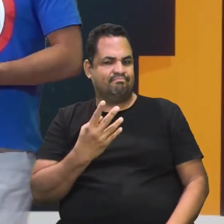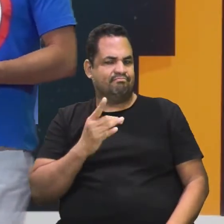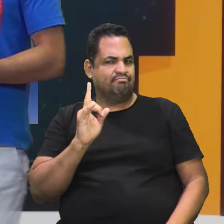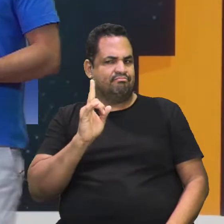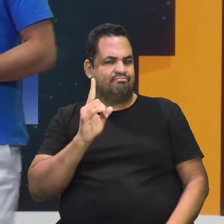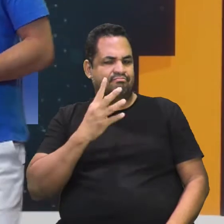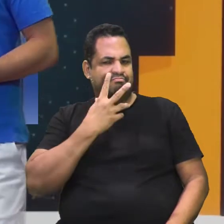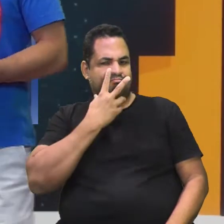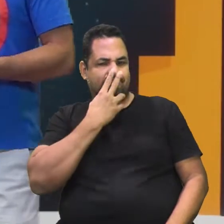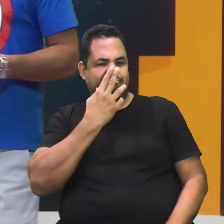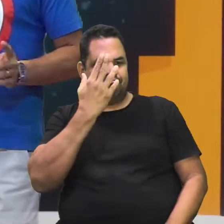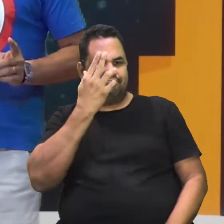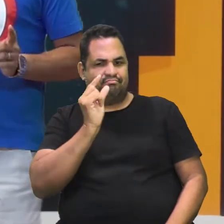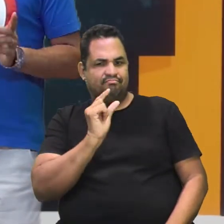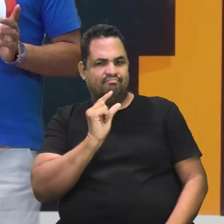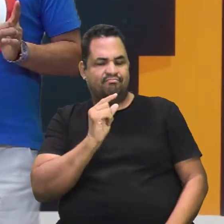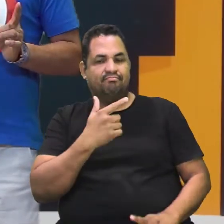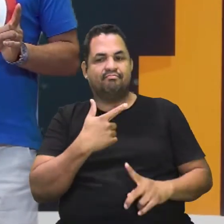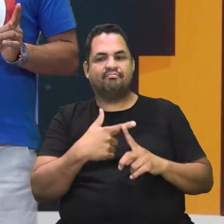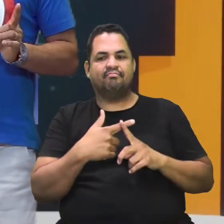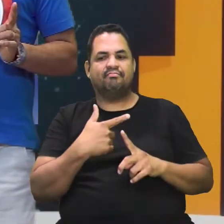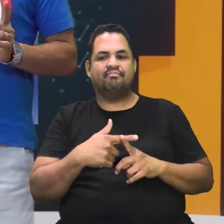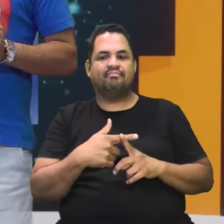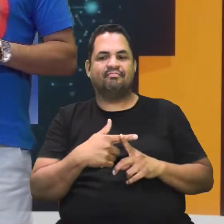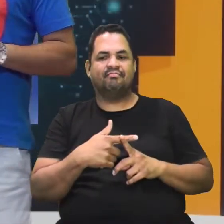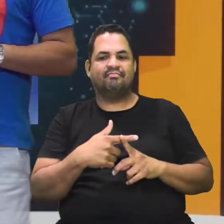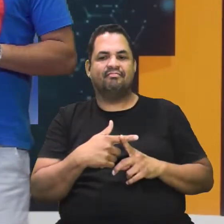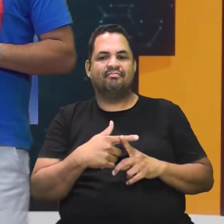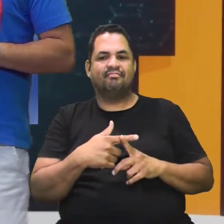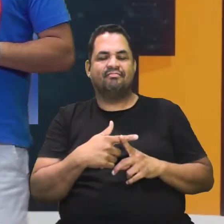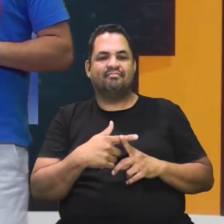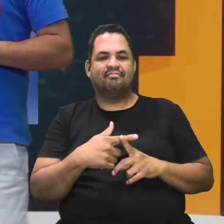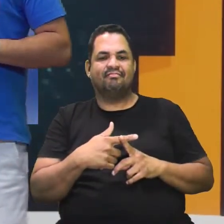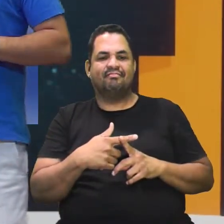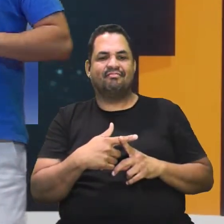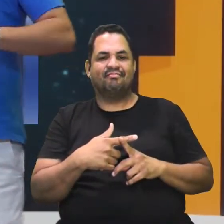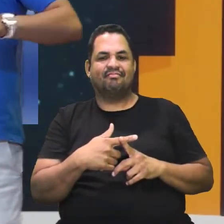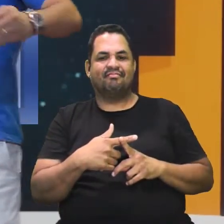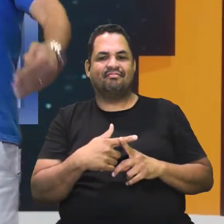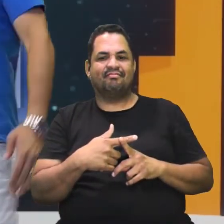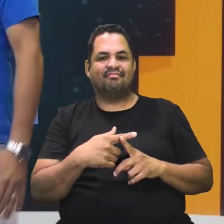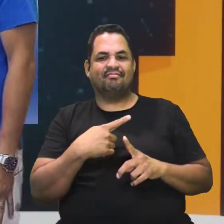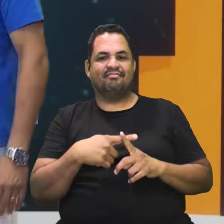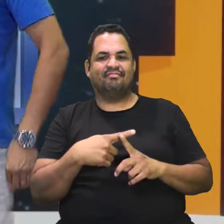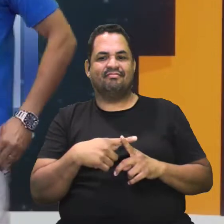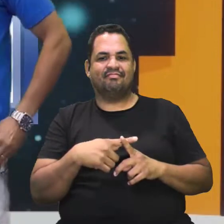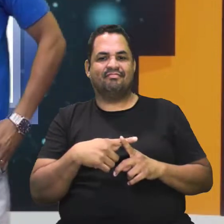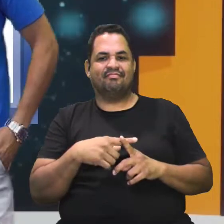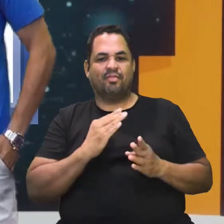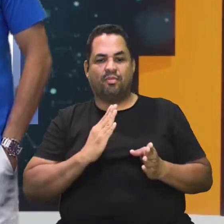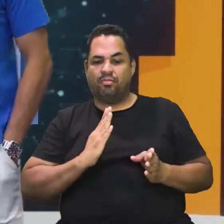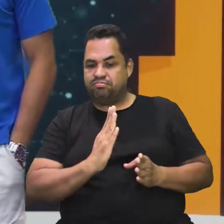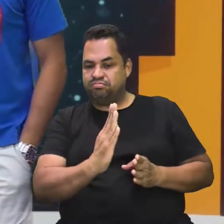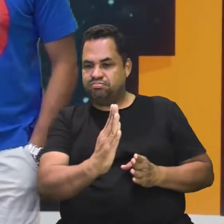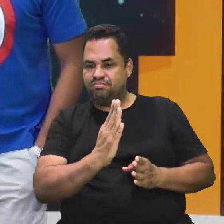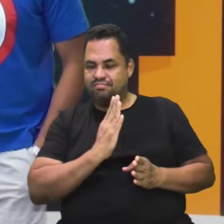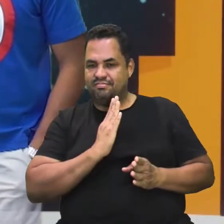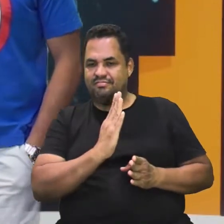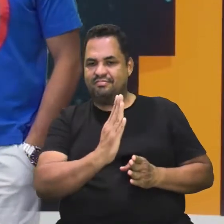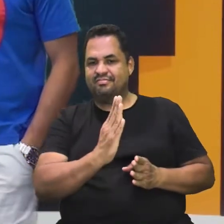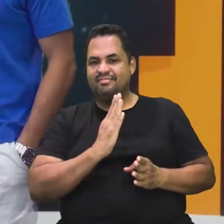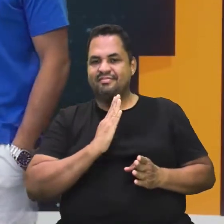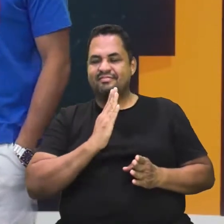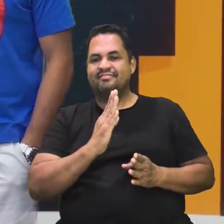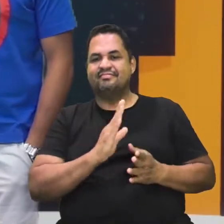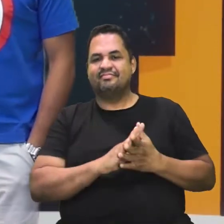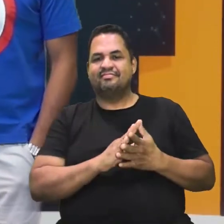Não, ela parece um pouquinho, porque assim... Quando vem assim, é caô. Não, porque os corredorzão, eu passei no corredorzão assim.